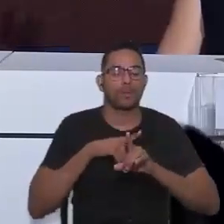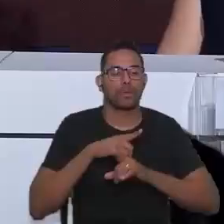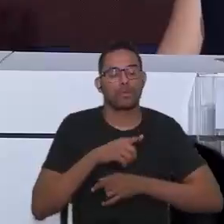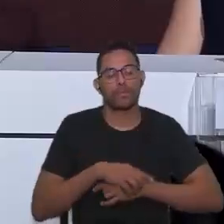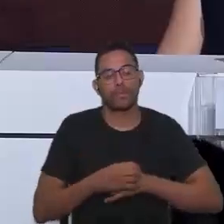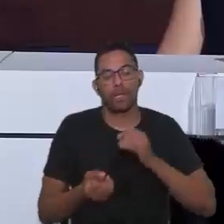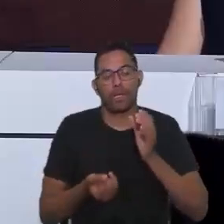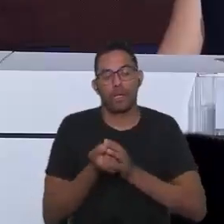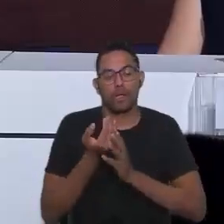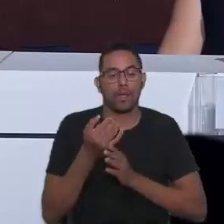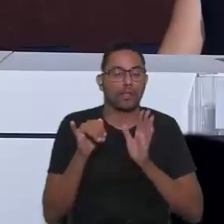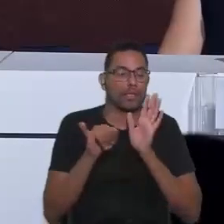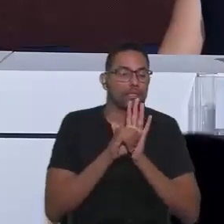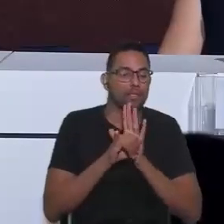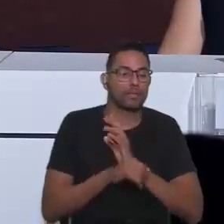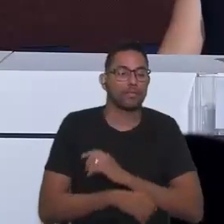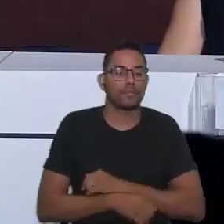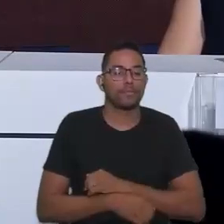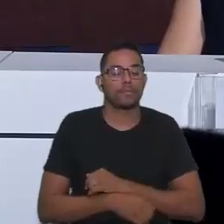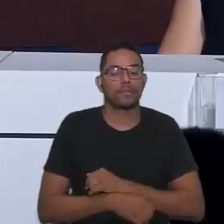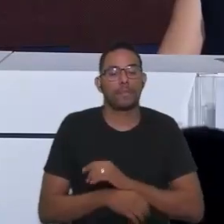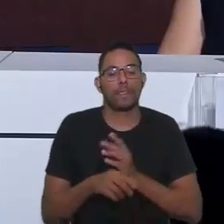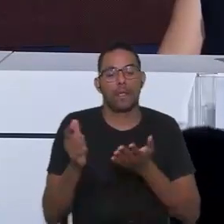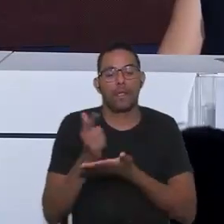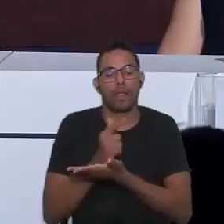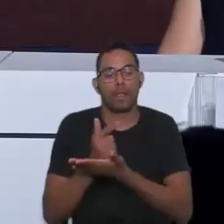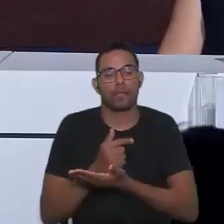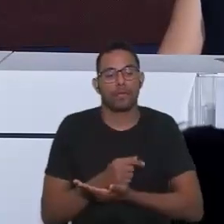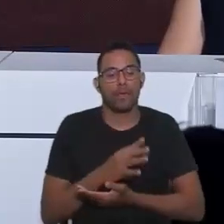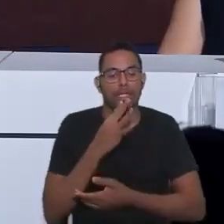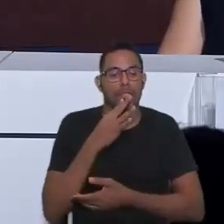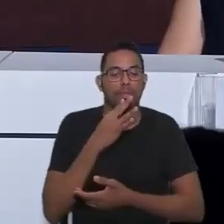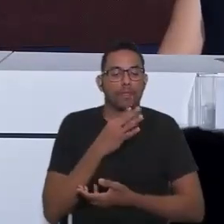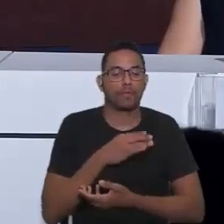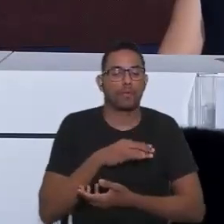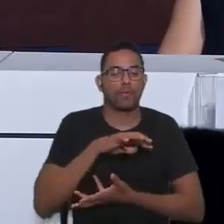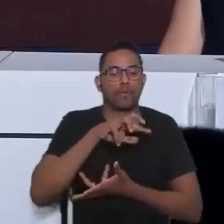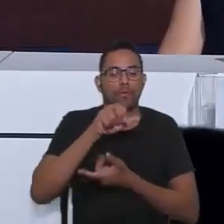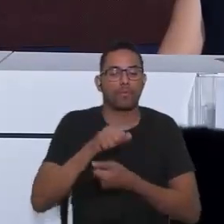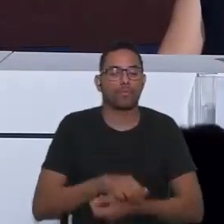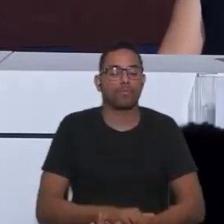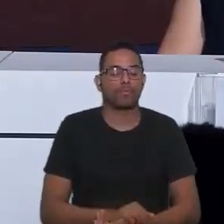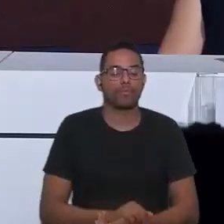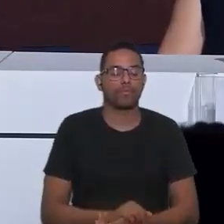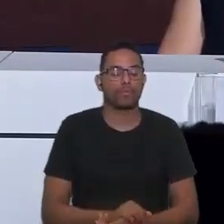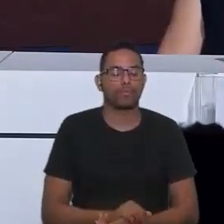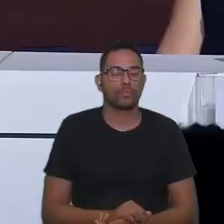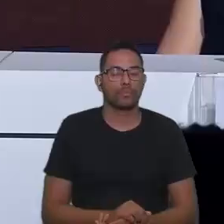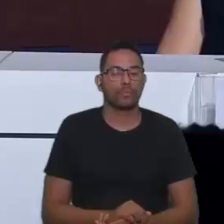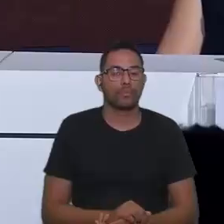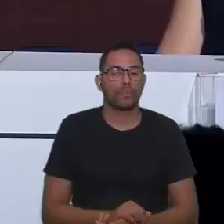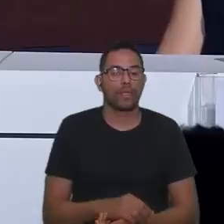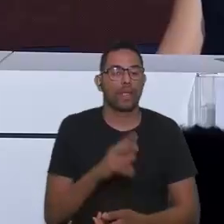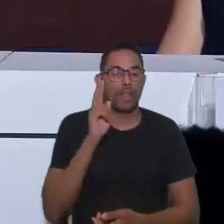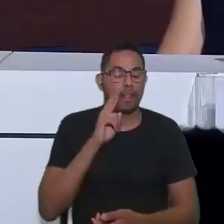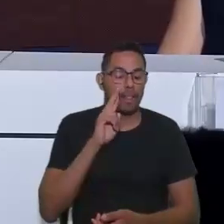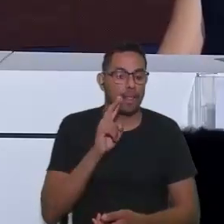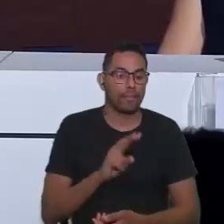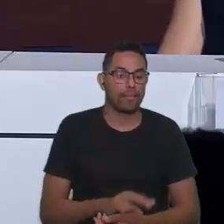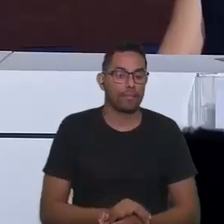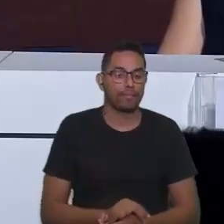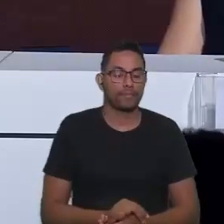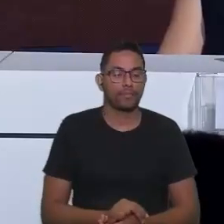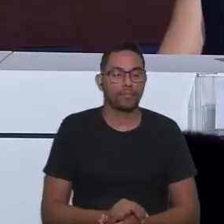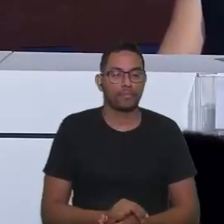uma espécie de identidade universal, de reconhecimento universal. Isso faz-me lembrar